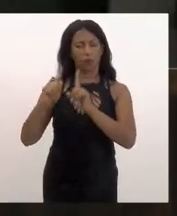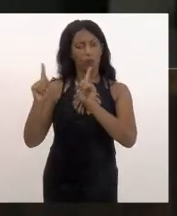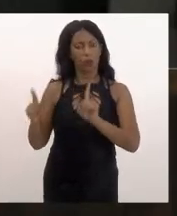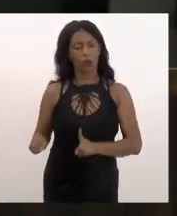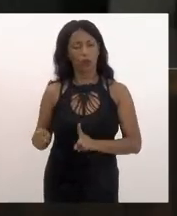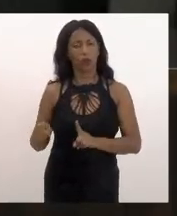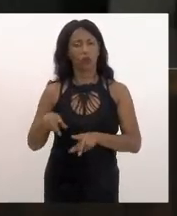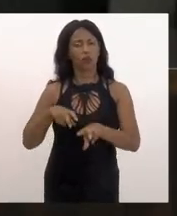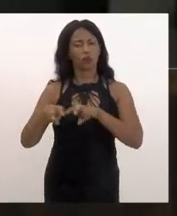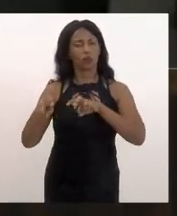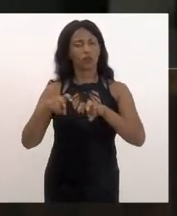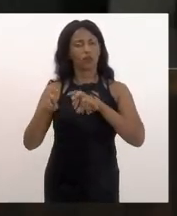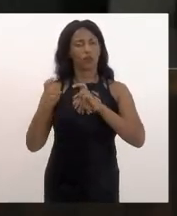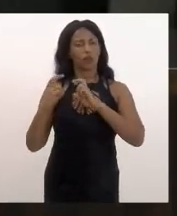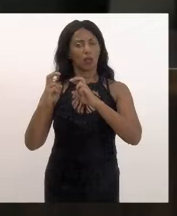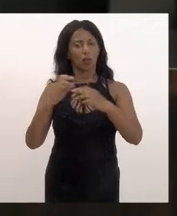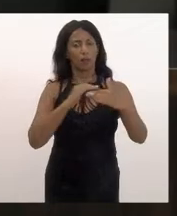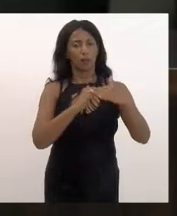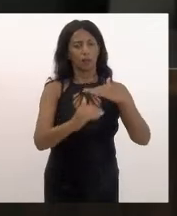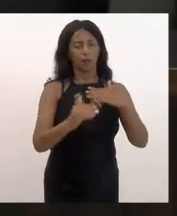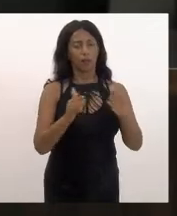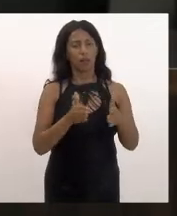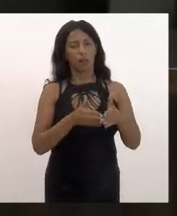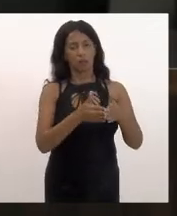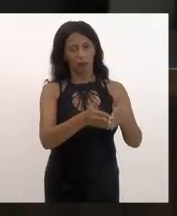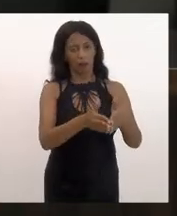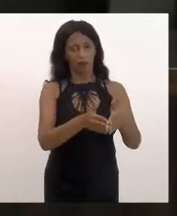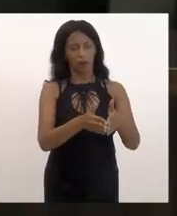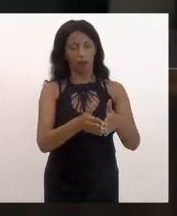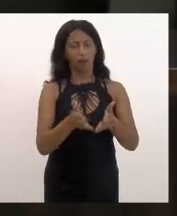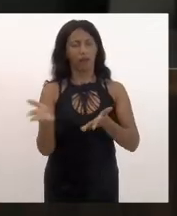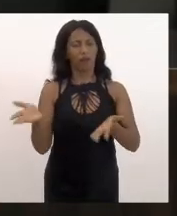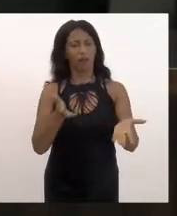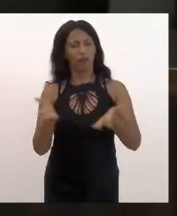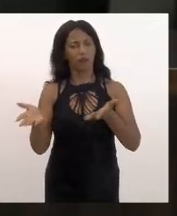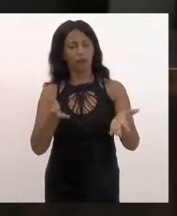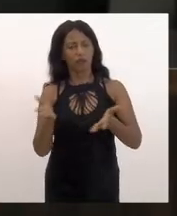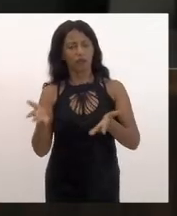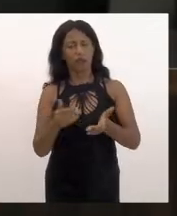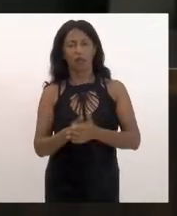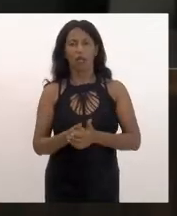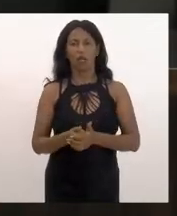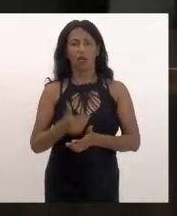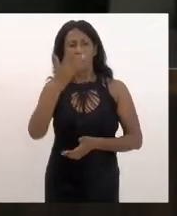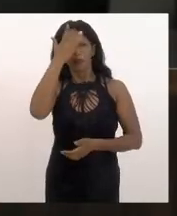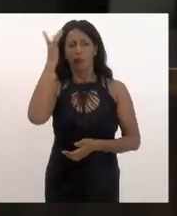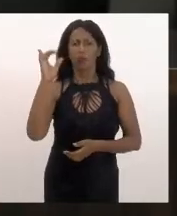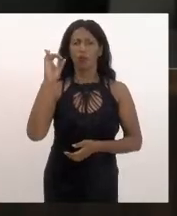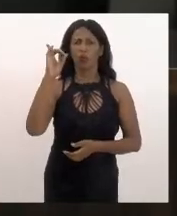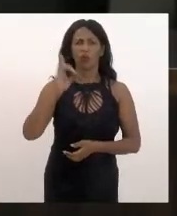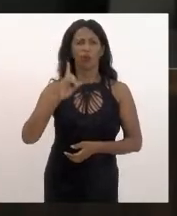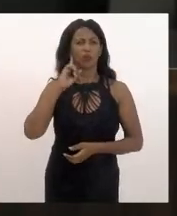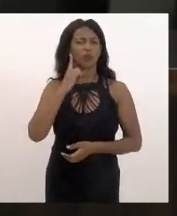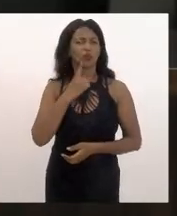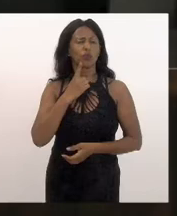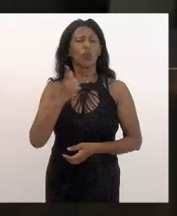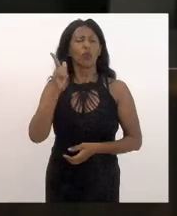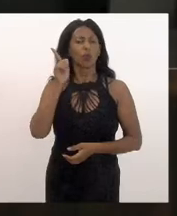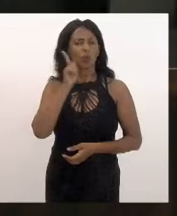de transporte ferroviário, metroviário e aquaviário viabilizarem meios para que as pessoas com deficiências auditivas